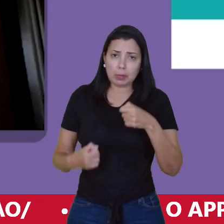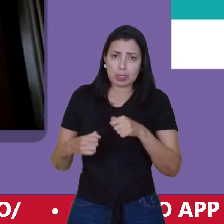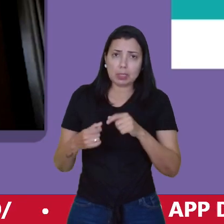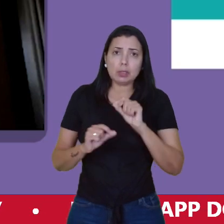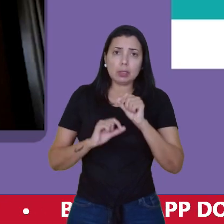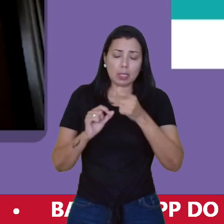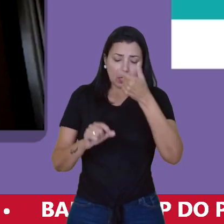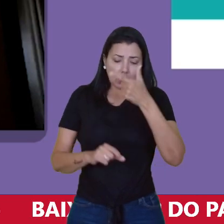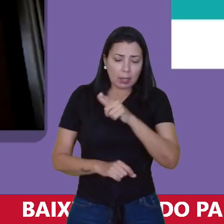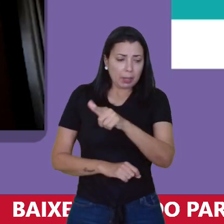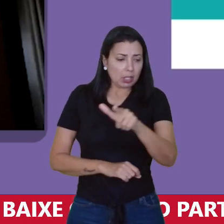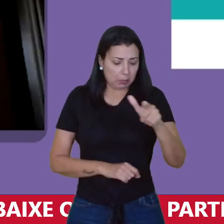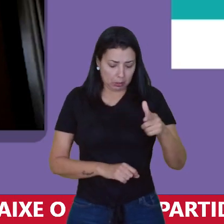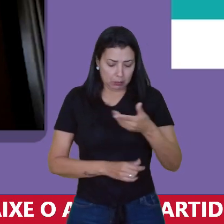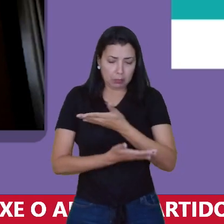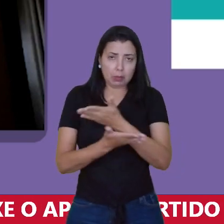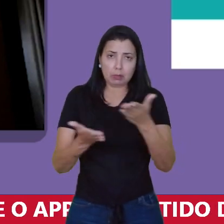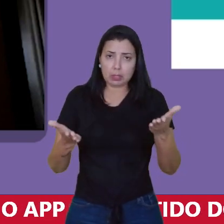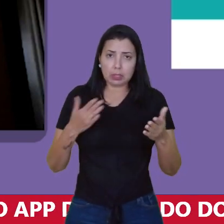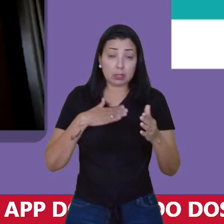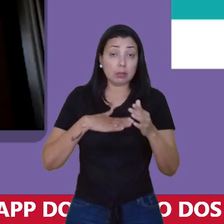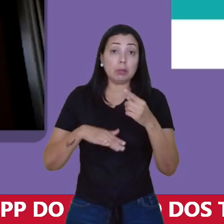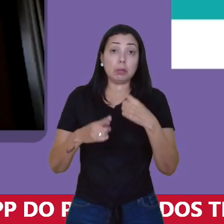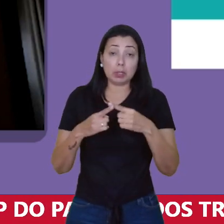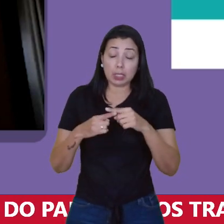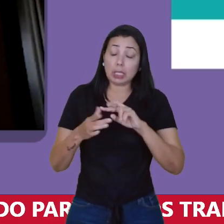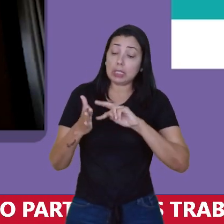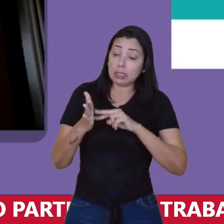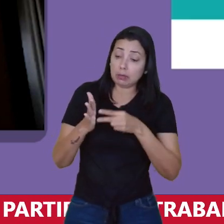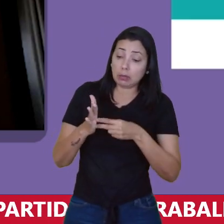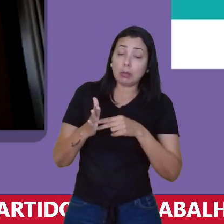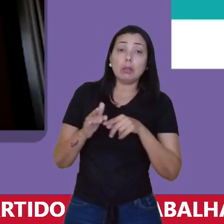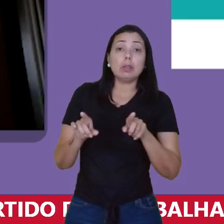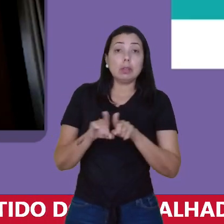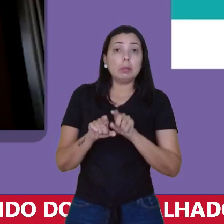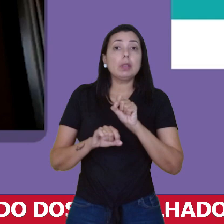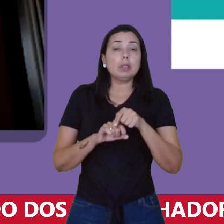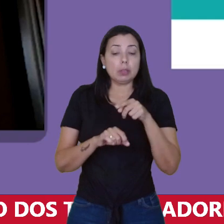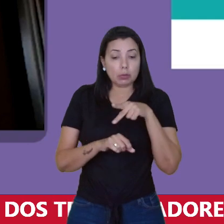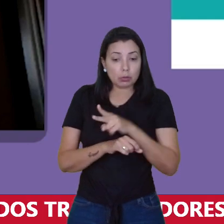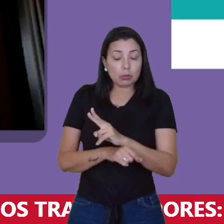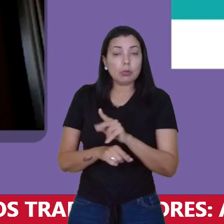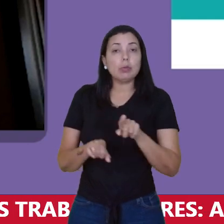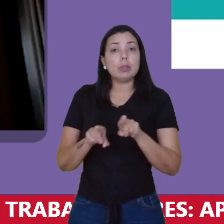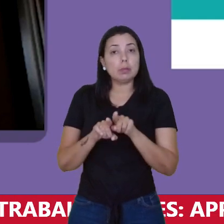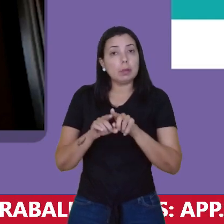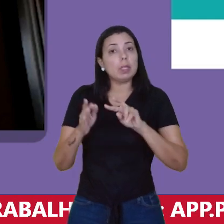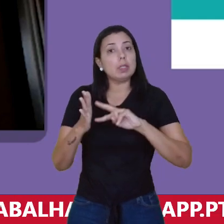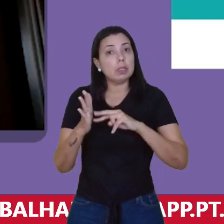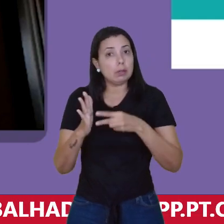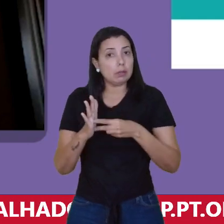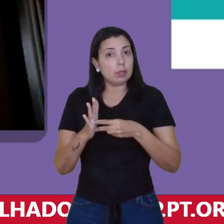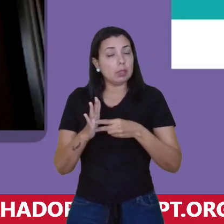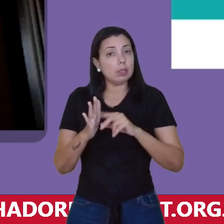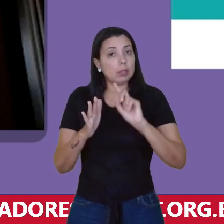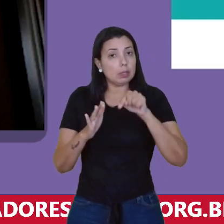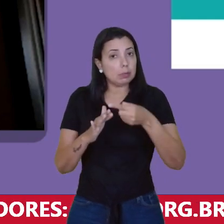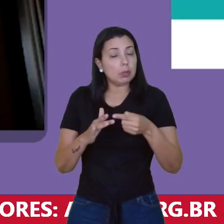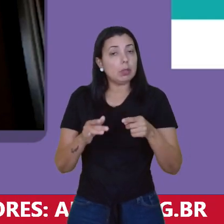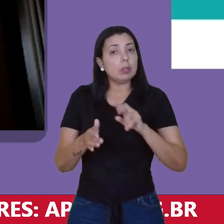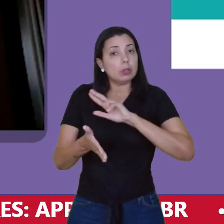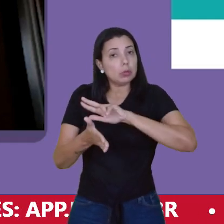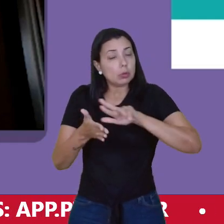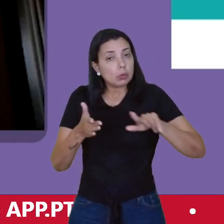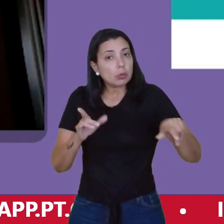eu repetir aqui para vocês o que significou, inclusive, e continua significando a posição